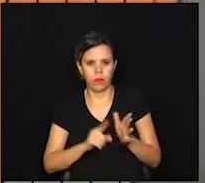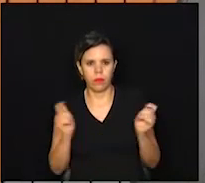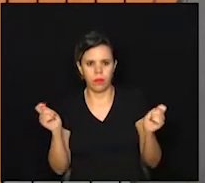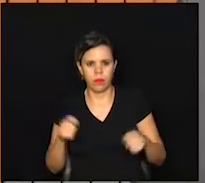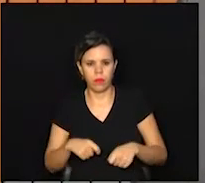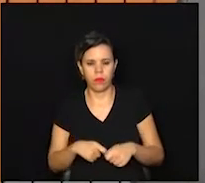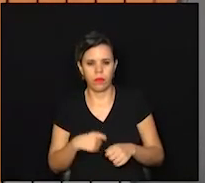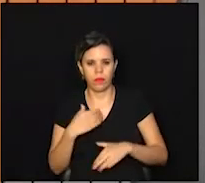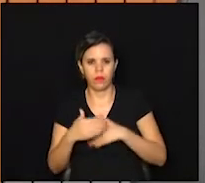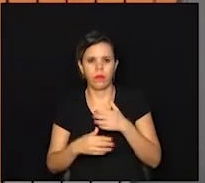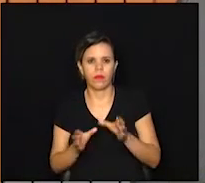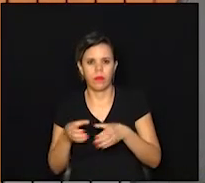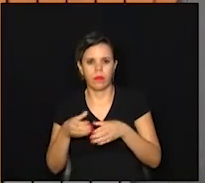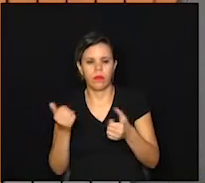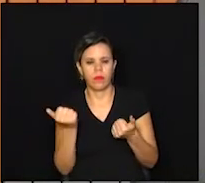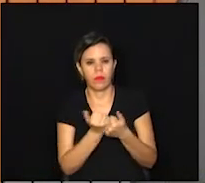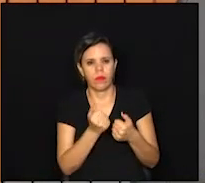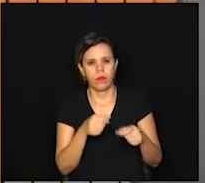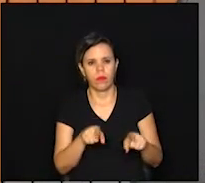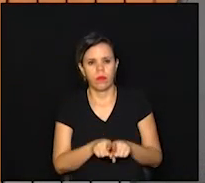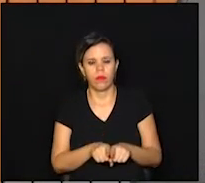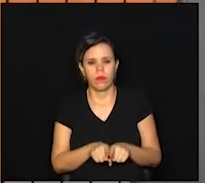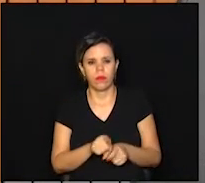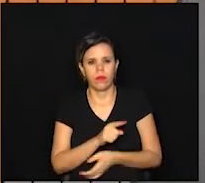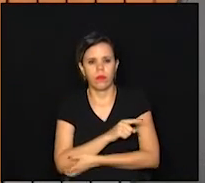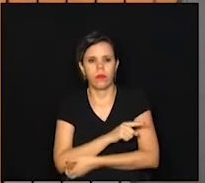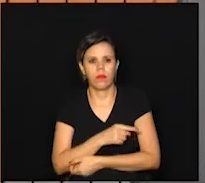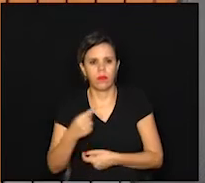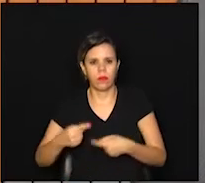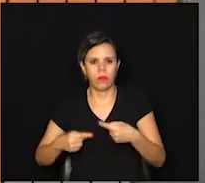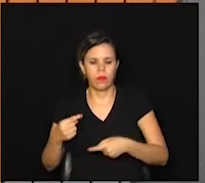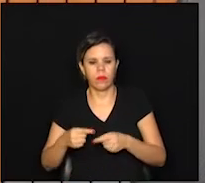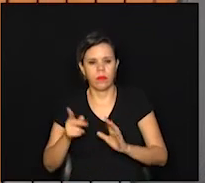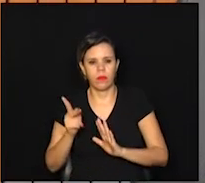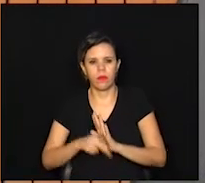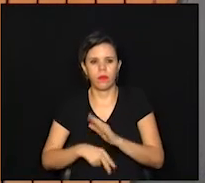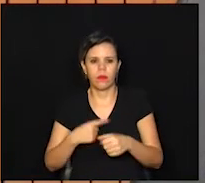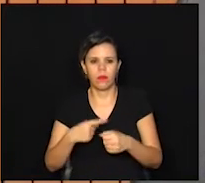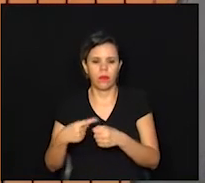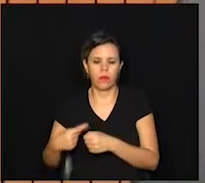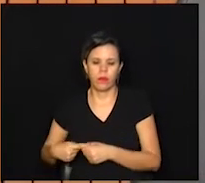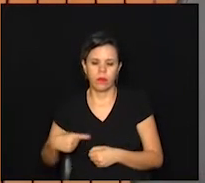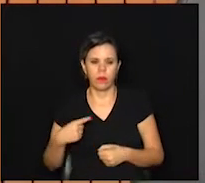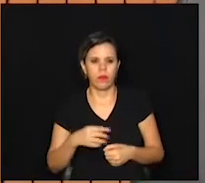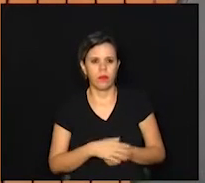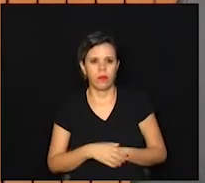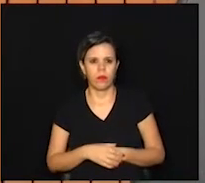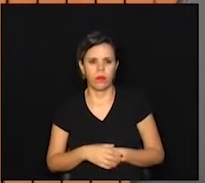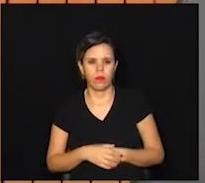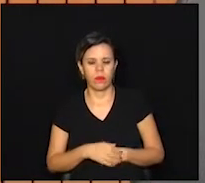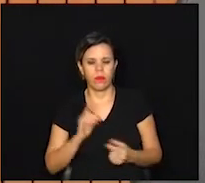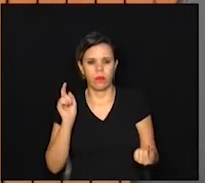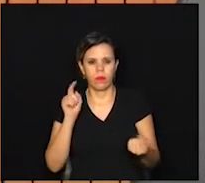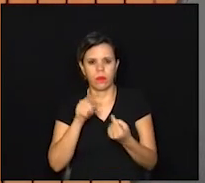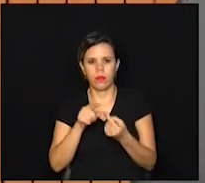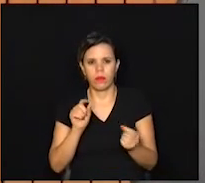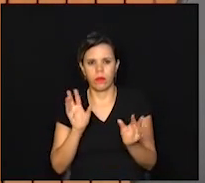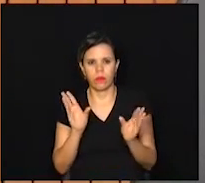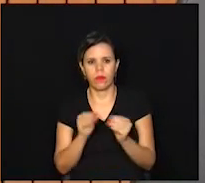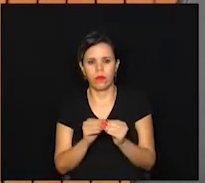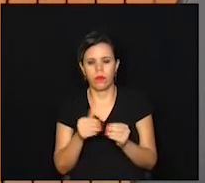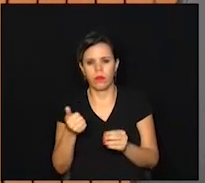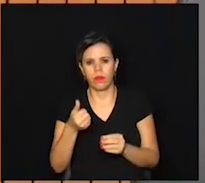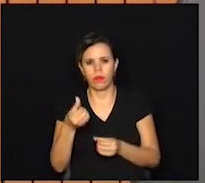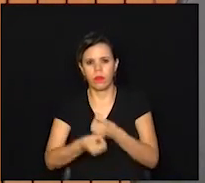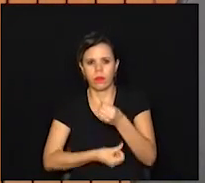uma subcomissão para ter esse debate específico do plano municipal, como meta de finalização no primeiro